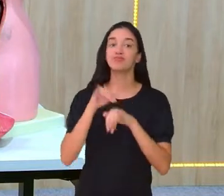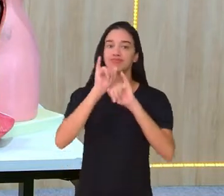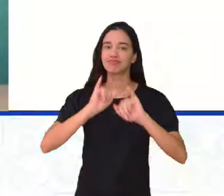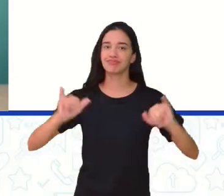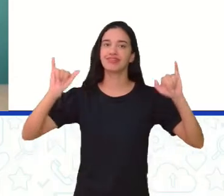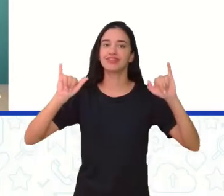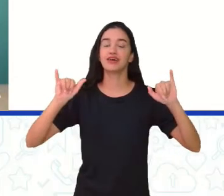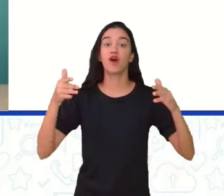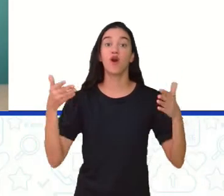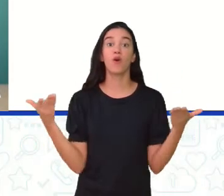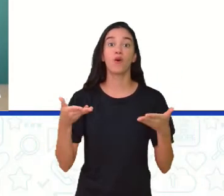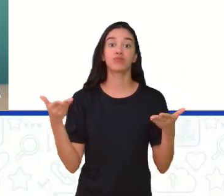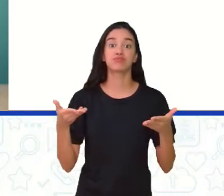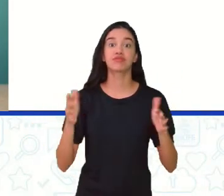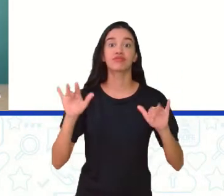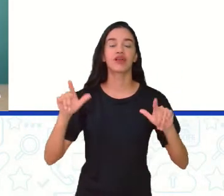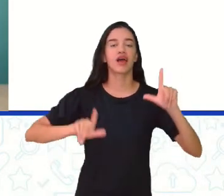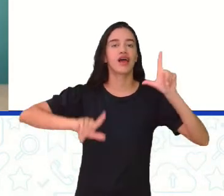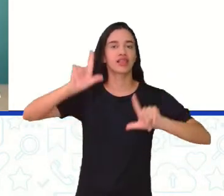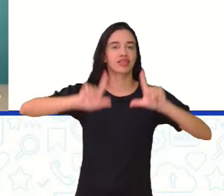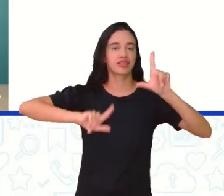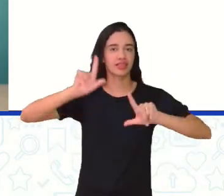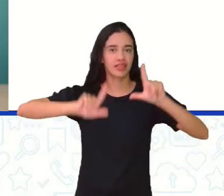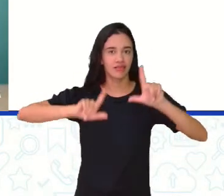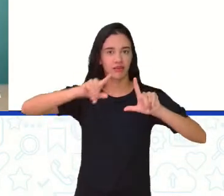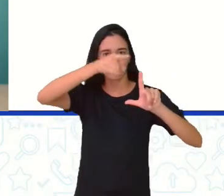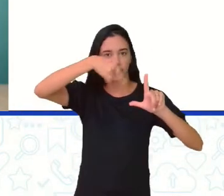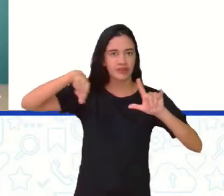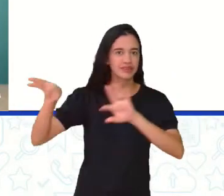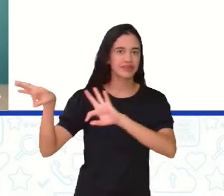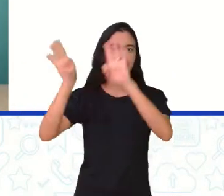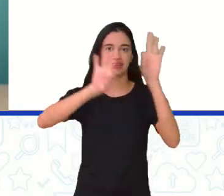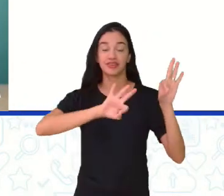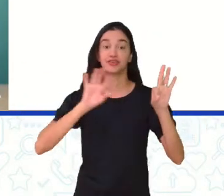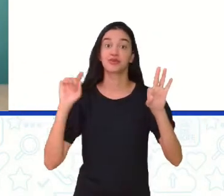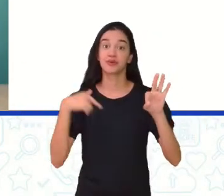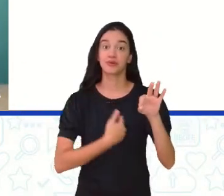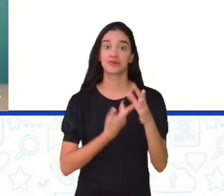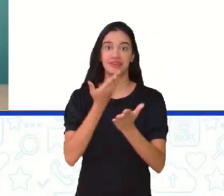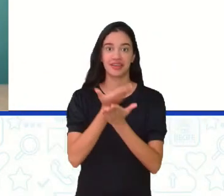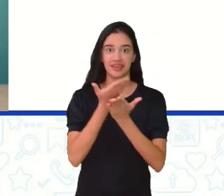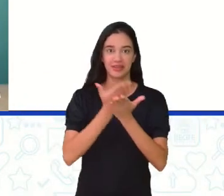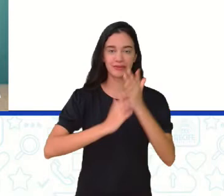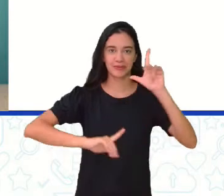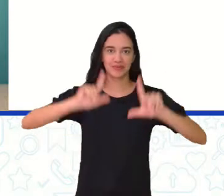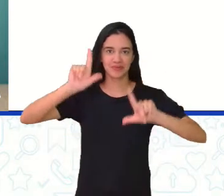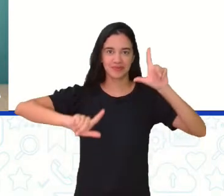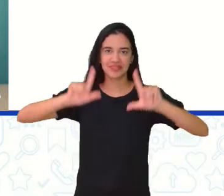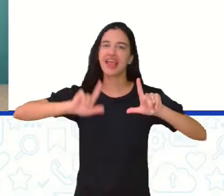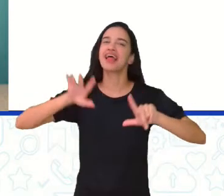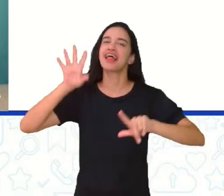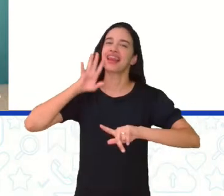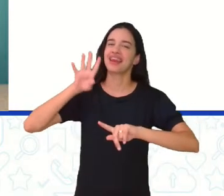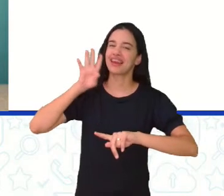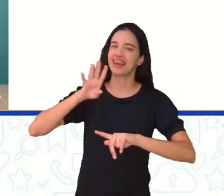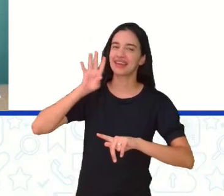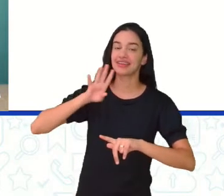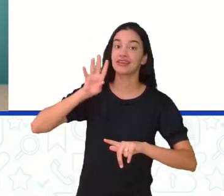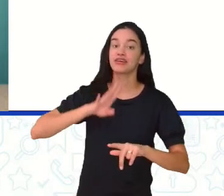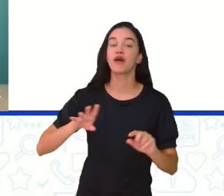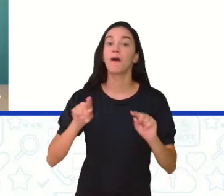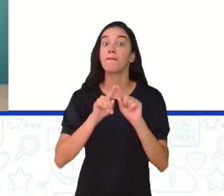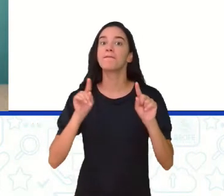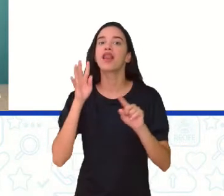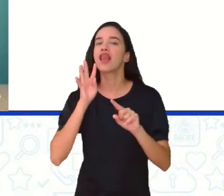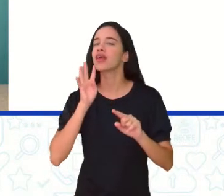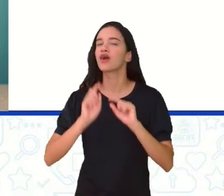vocês é em relação à TV. Muitos de vocês, nesse momento, estão assistindo a nossa aula pela TV. Muito legal, não é, pessoal? Mas mais